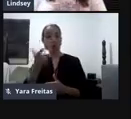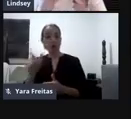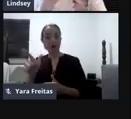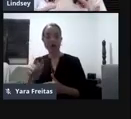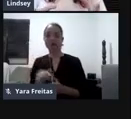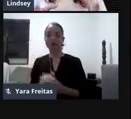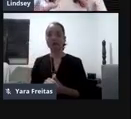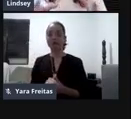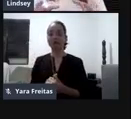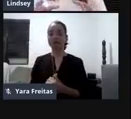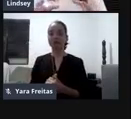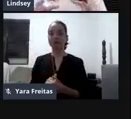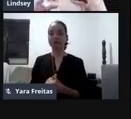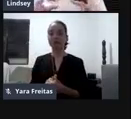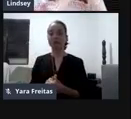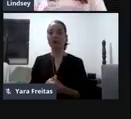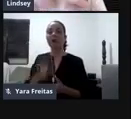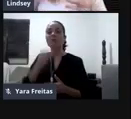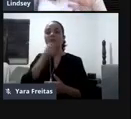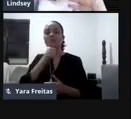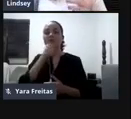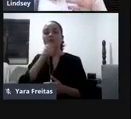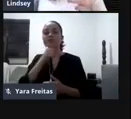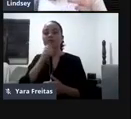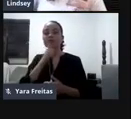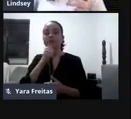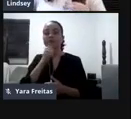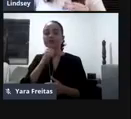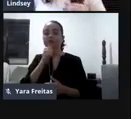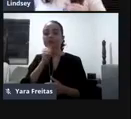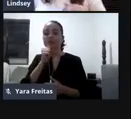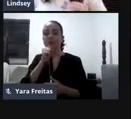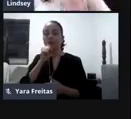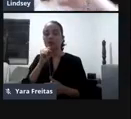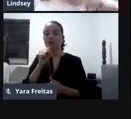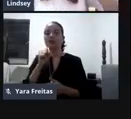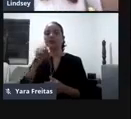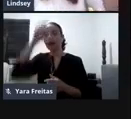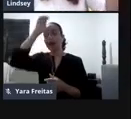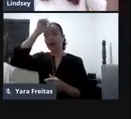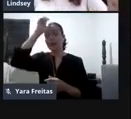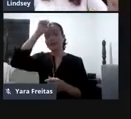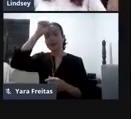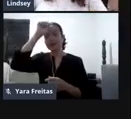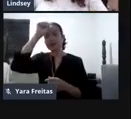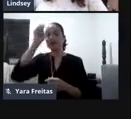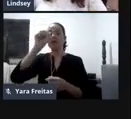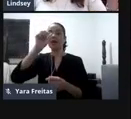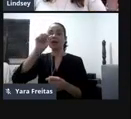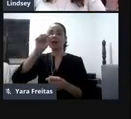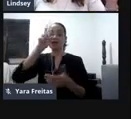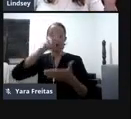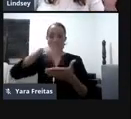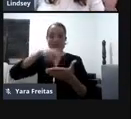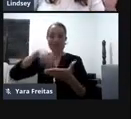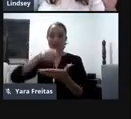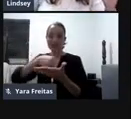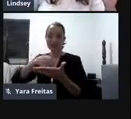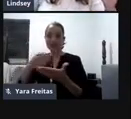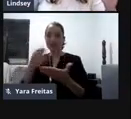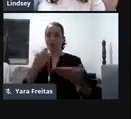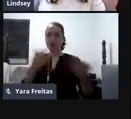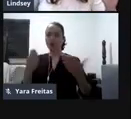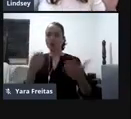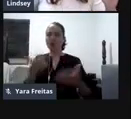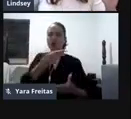né? Idosos que foram alfabetizados em comparação com aqueles que não foram alfabetizados, mesmo